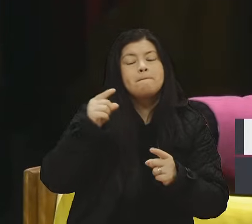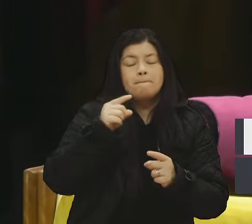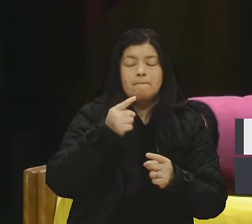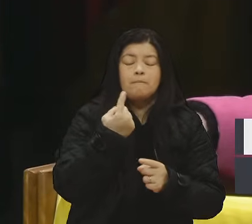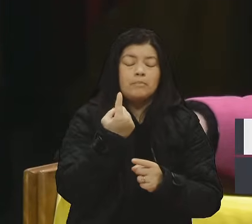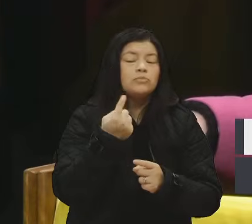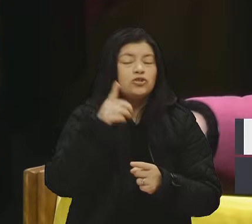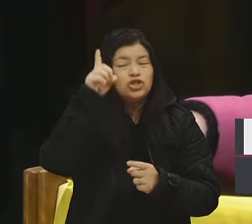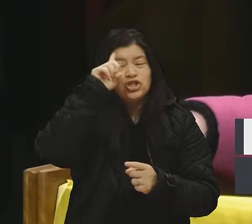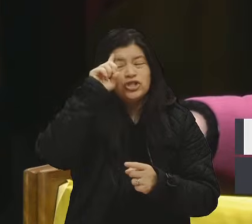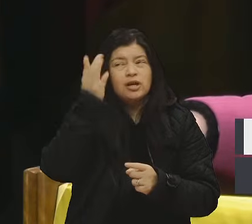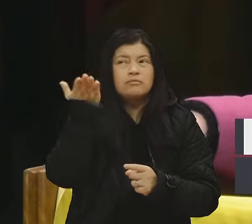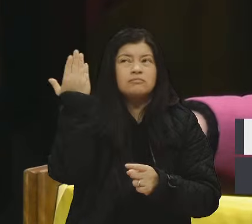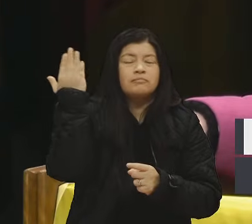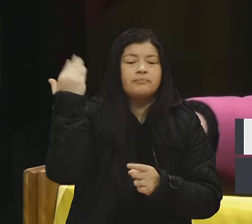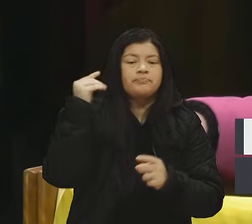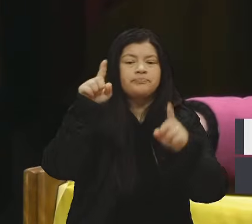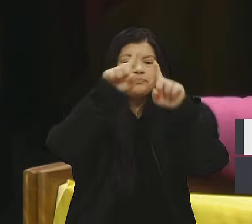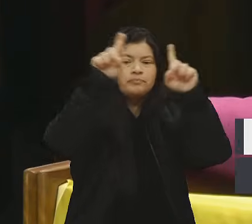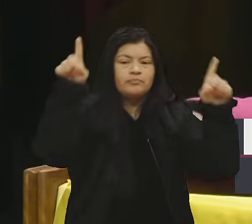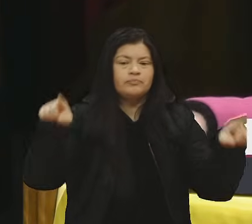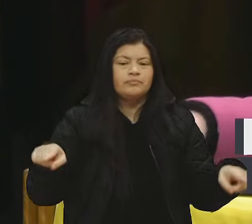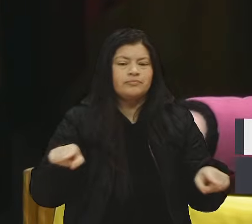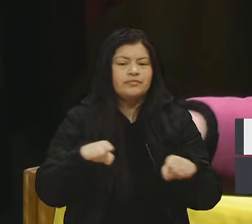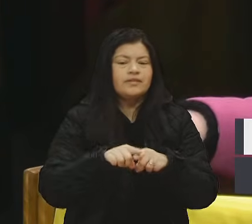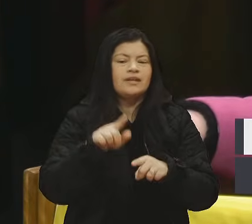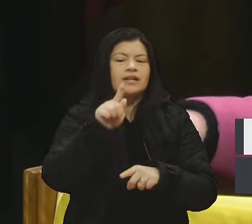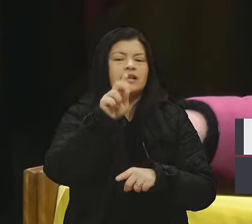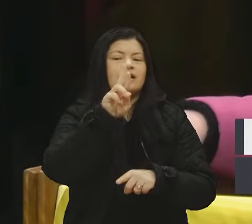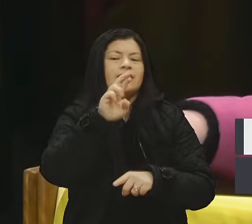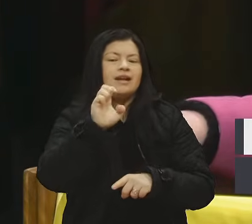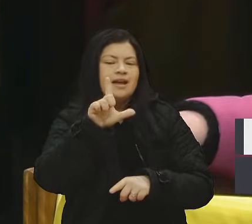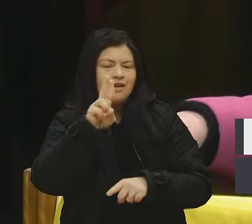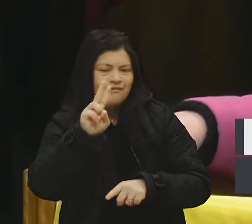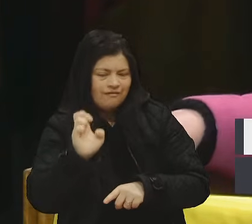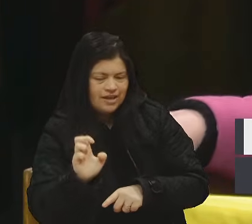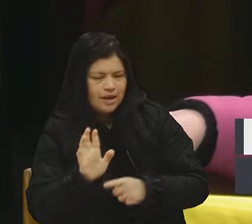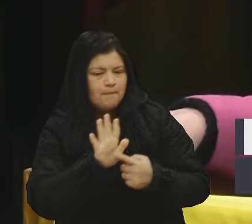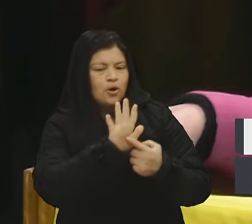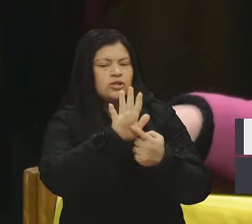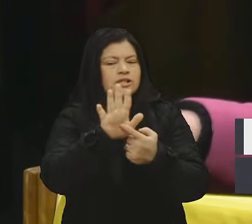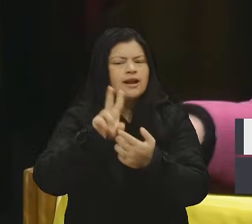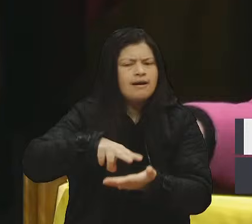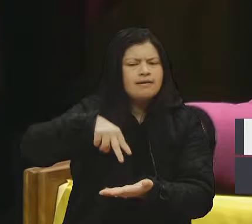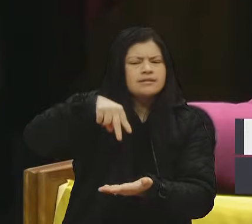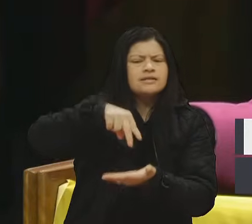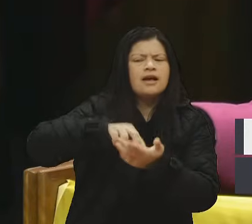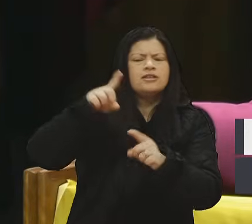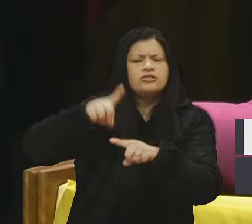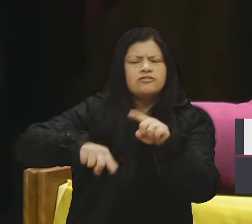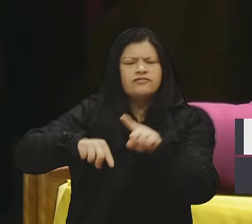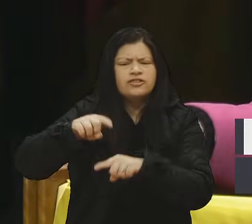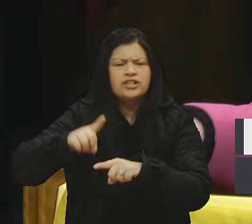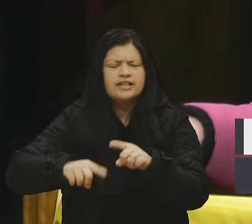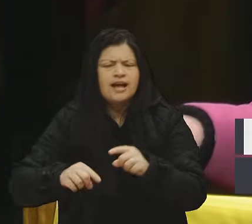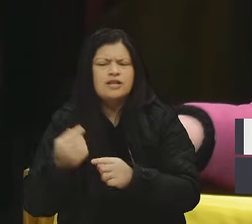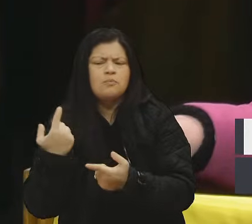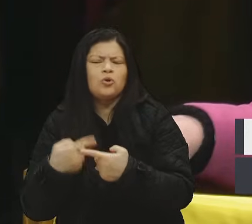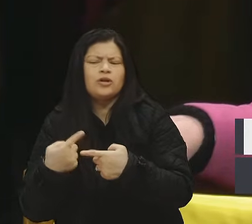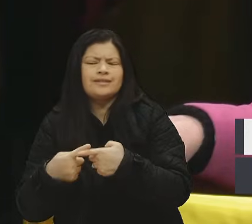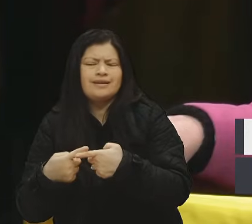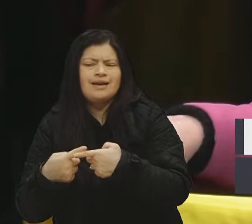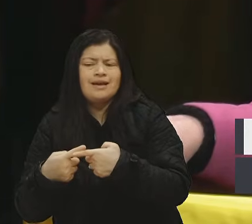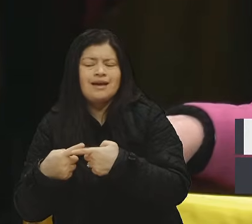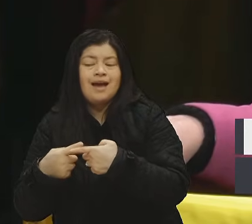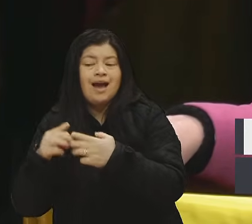gente fazer. O cartaz na greve de não sei o quê, a apresentação numa atividade não sei o quê, porque a escola nos